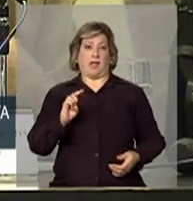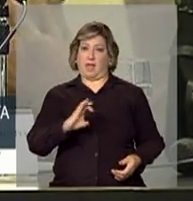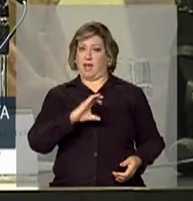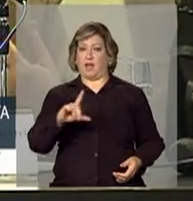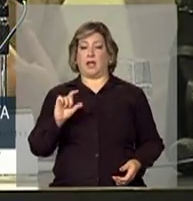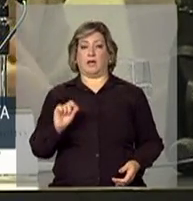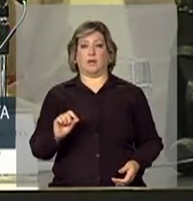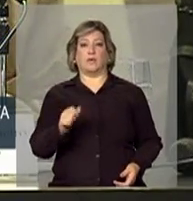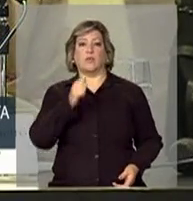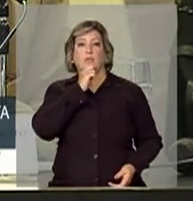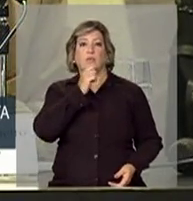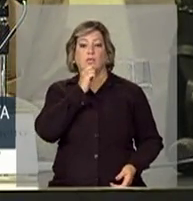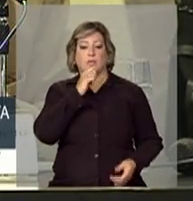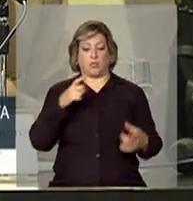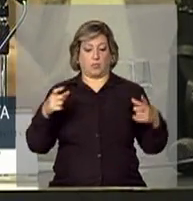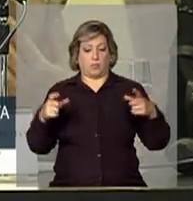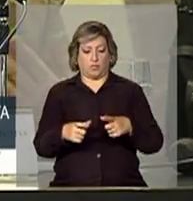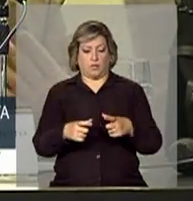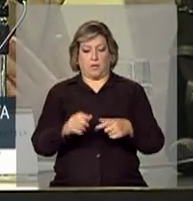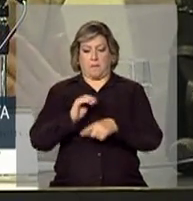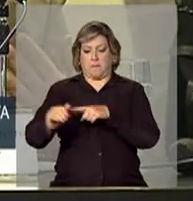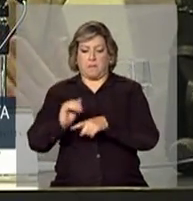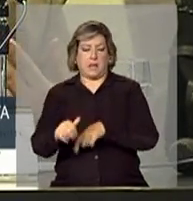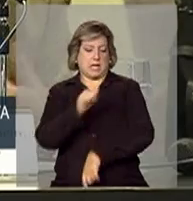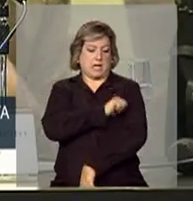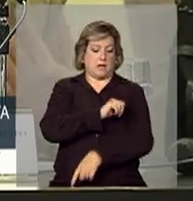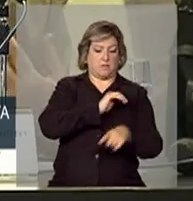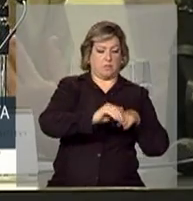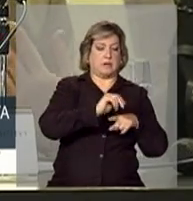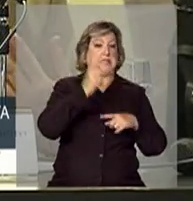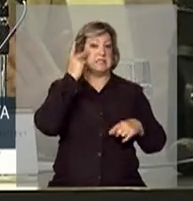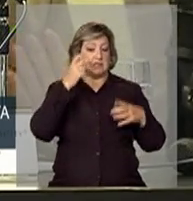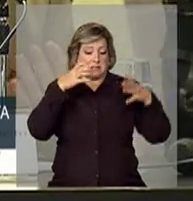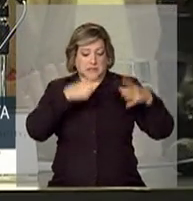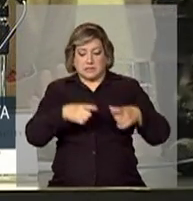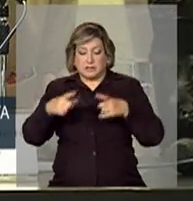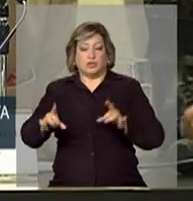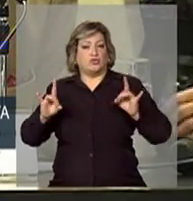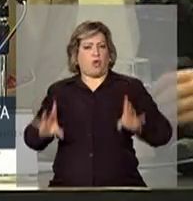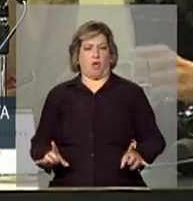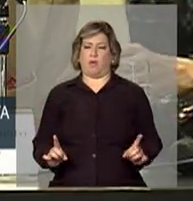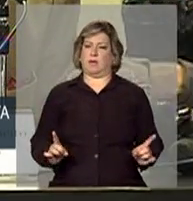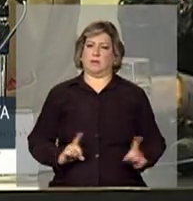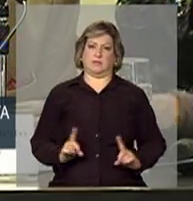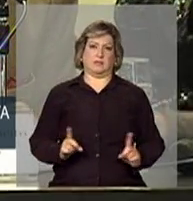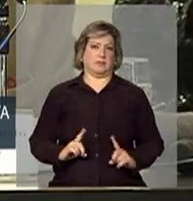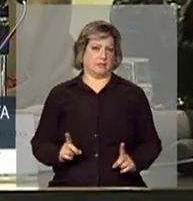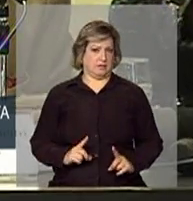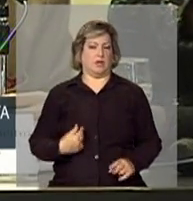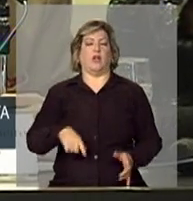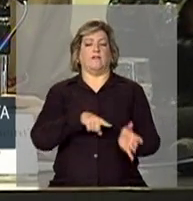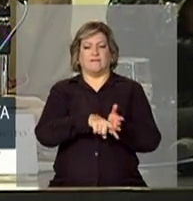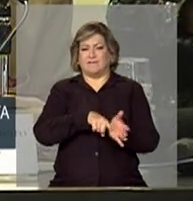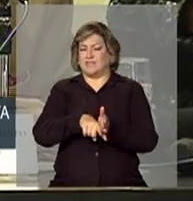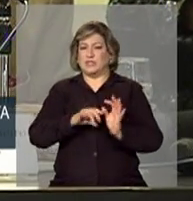nenhum bairrismo, nem... carioca, paulista, centrismo em relação à nossa investigação. Quer dizer, agora,